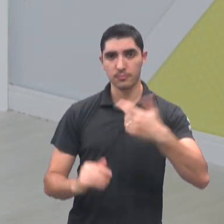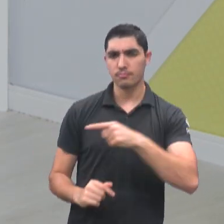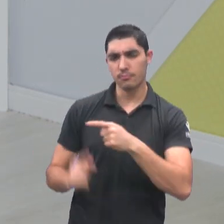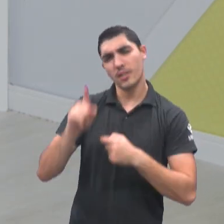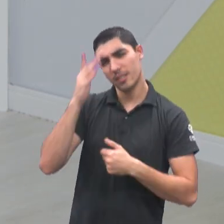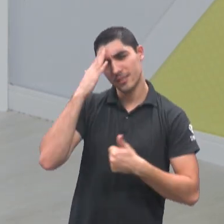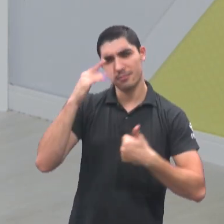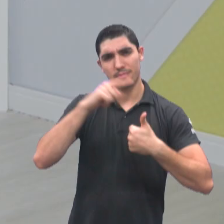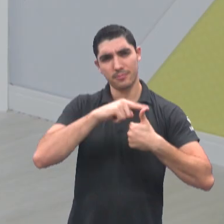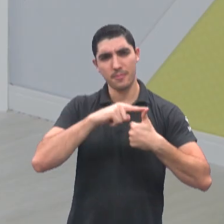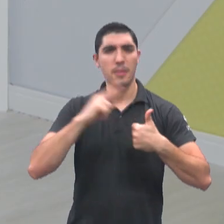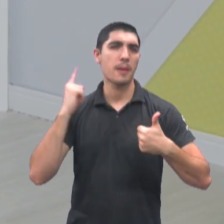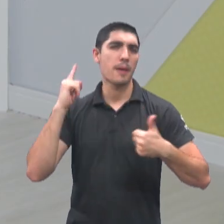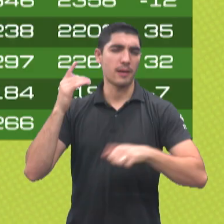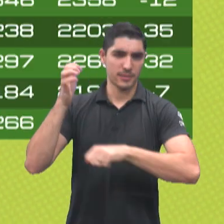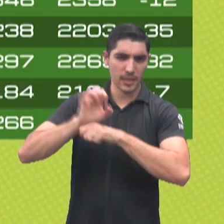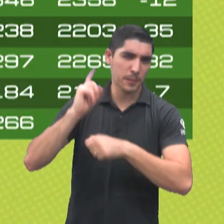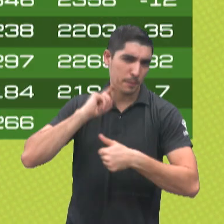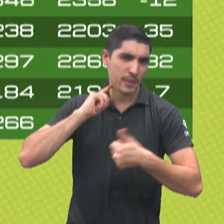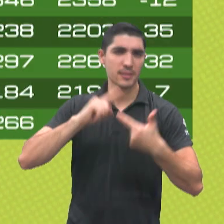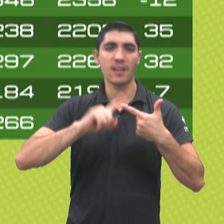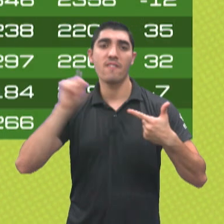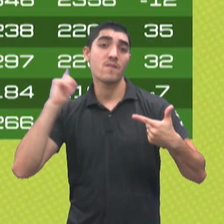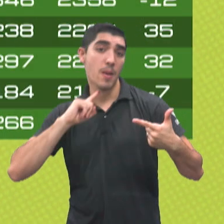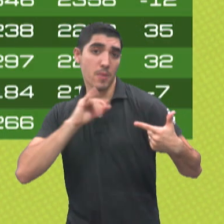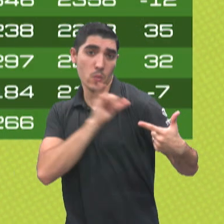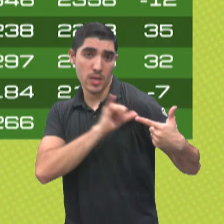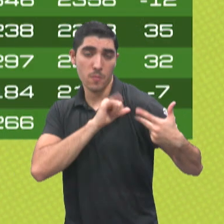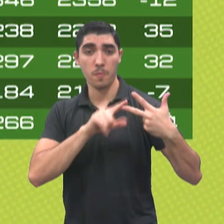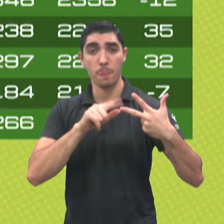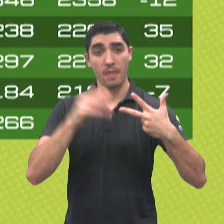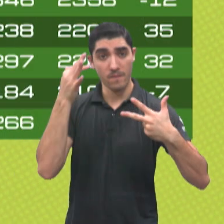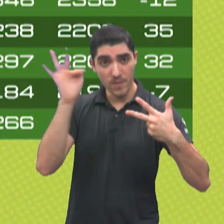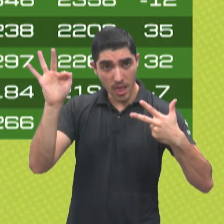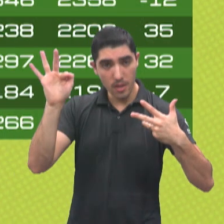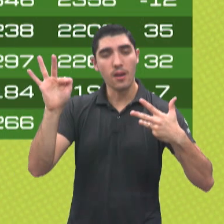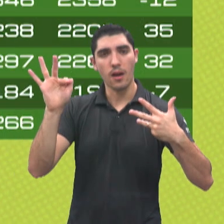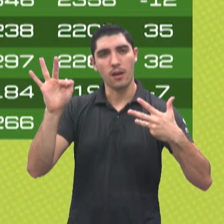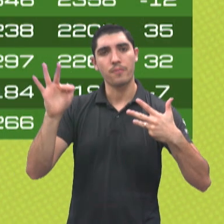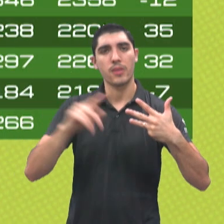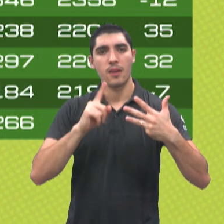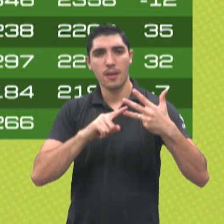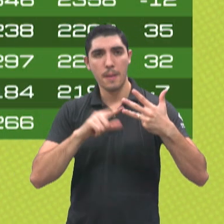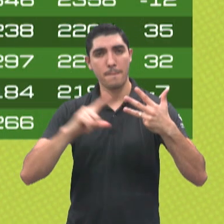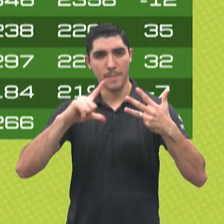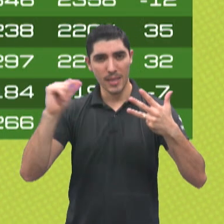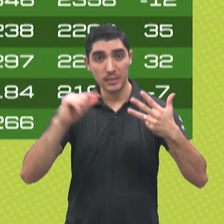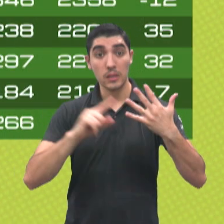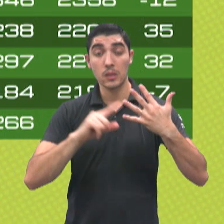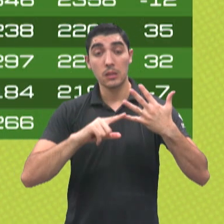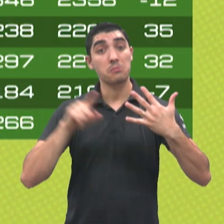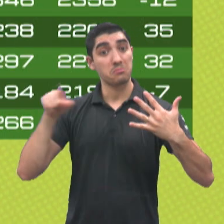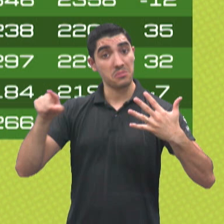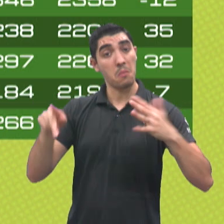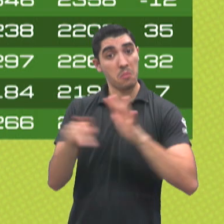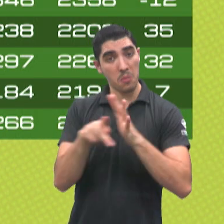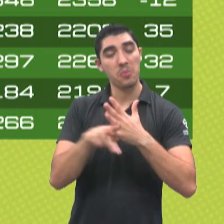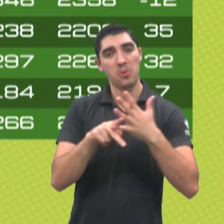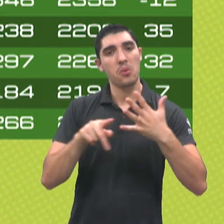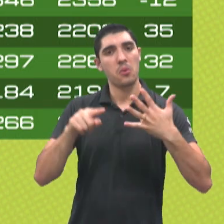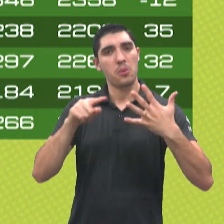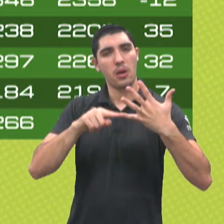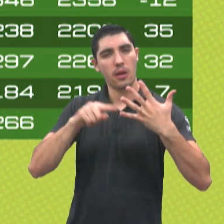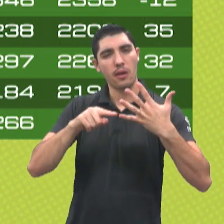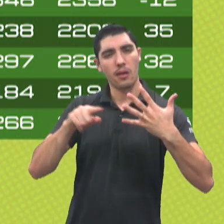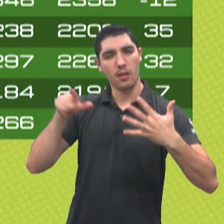sabe, né? Minas, Flamengo, Franca agora assumindo a 3ª posição. Brasília, União Corinthians, campanha espetacular do União Corinthians na 5ª posição. São José é o